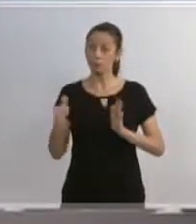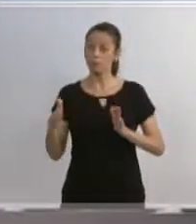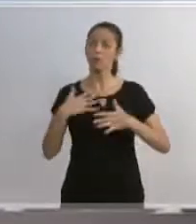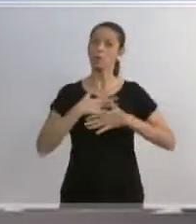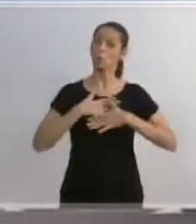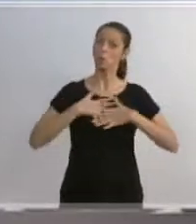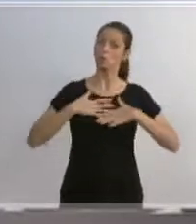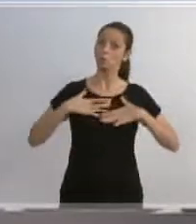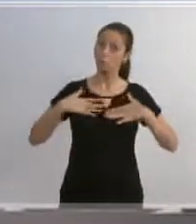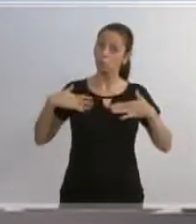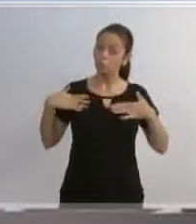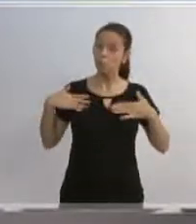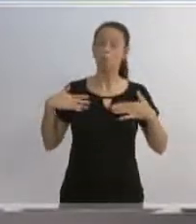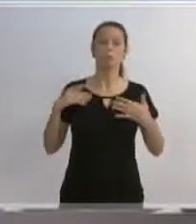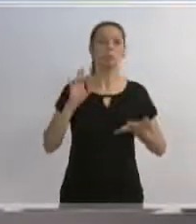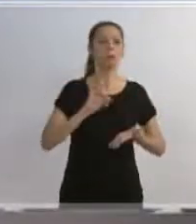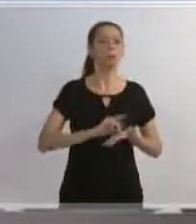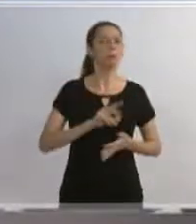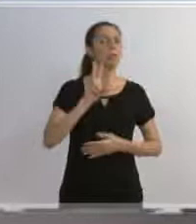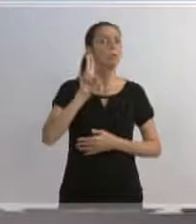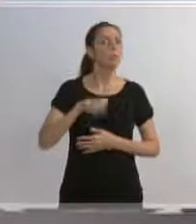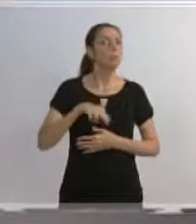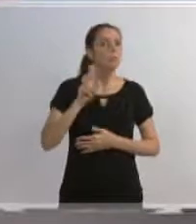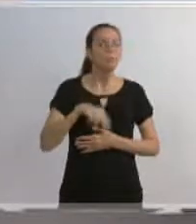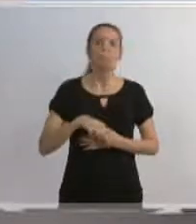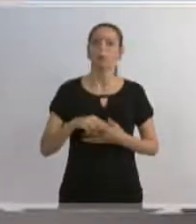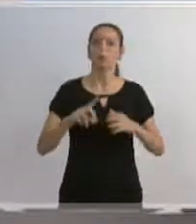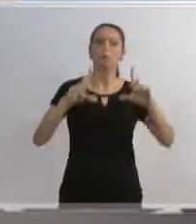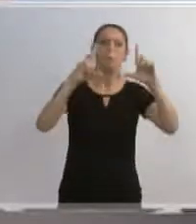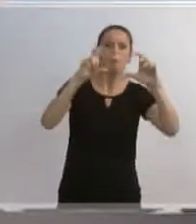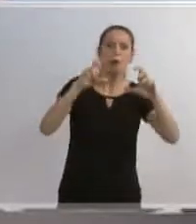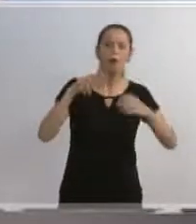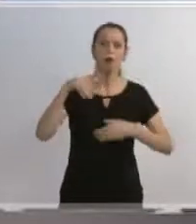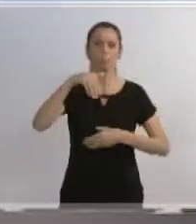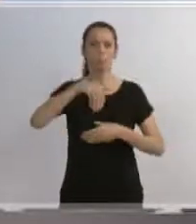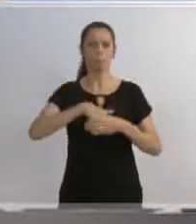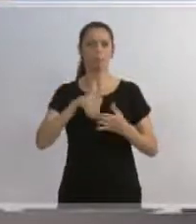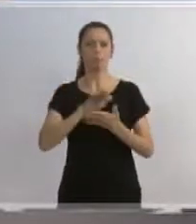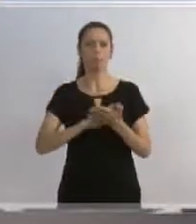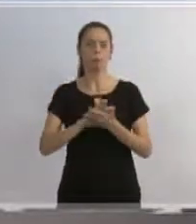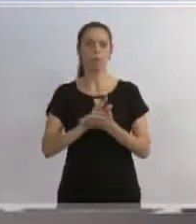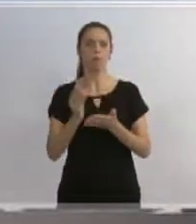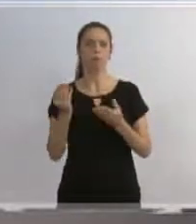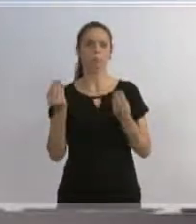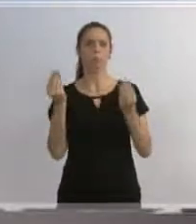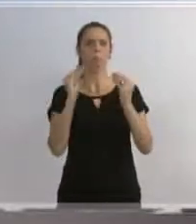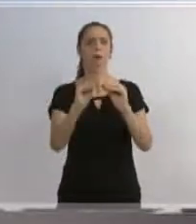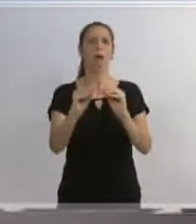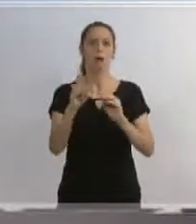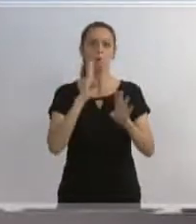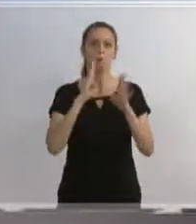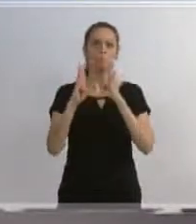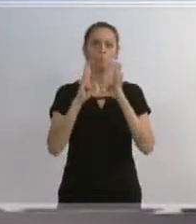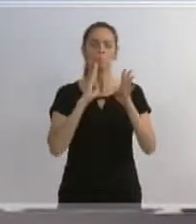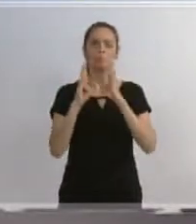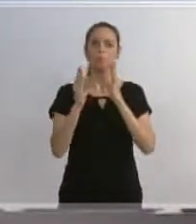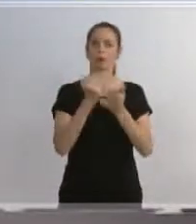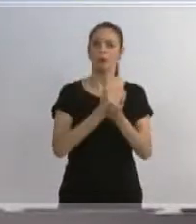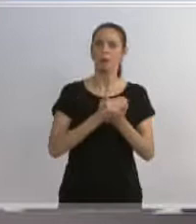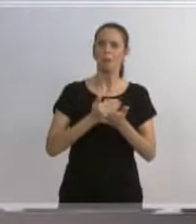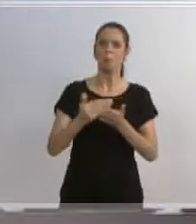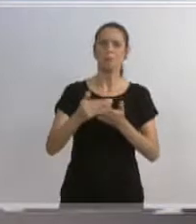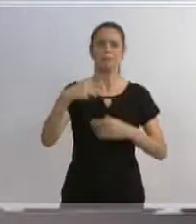nunca peguei uma votação, fotografei e coloquei no Facebook para jogar a população